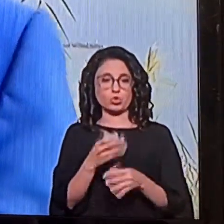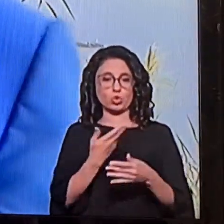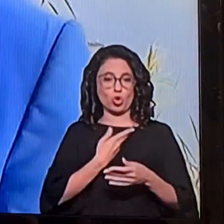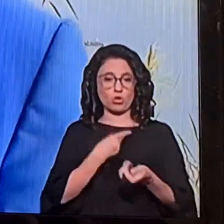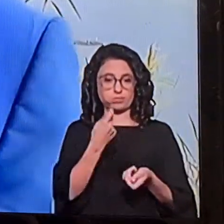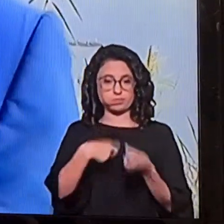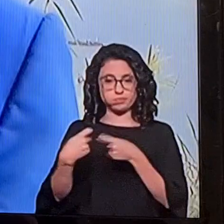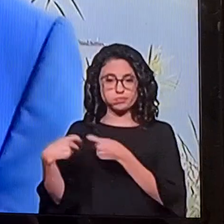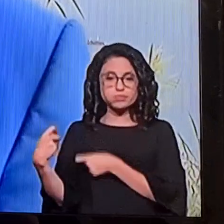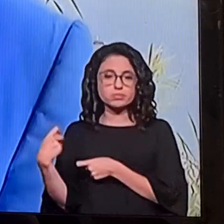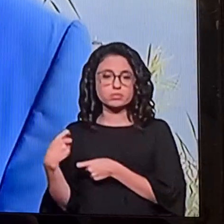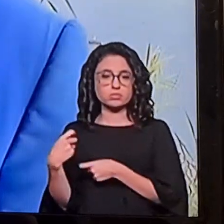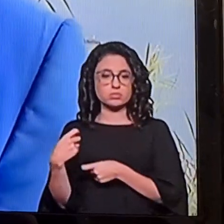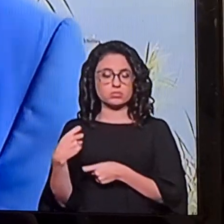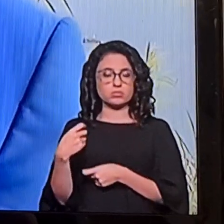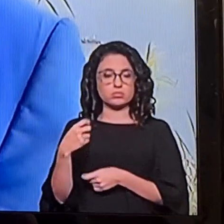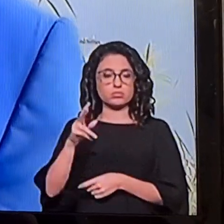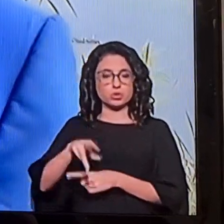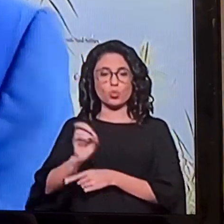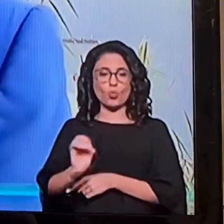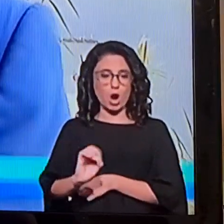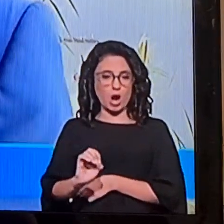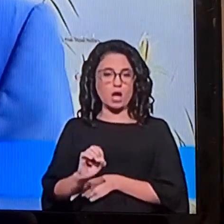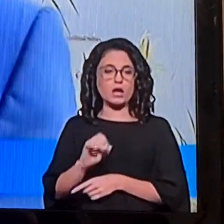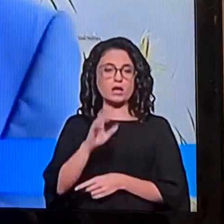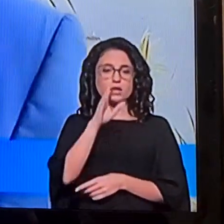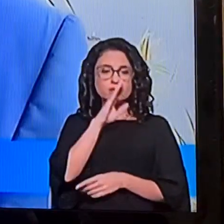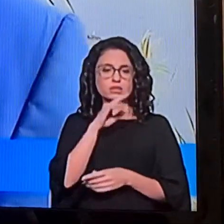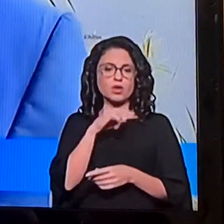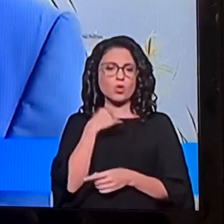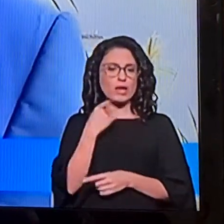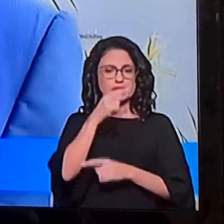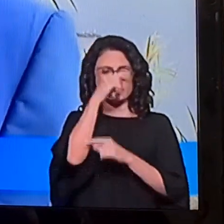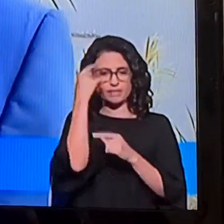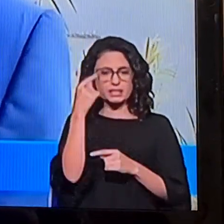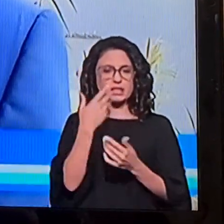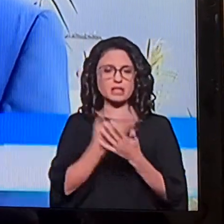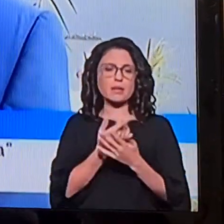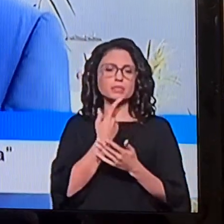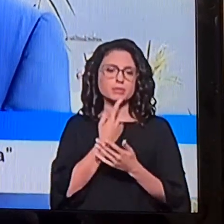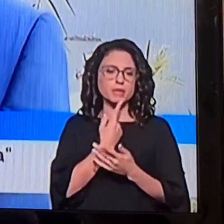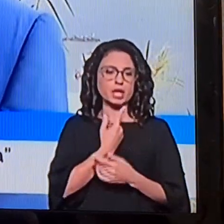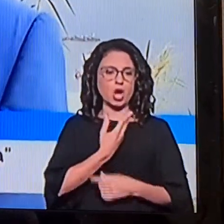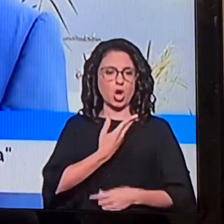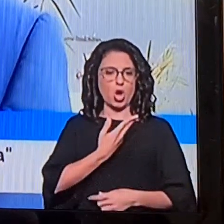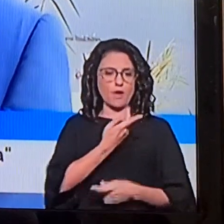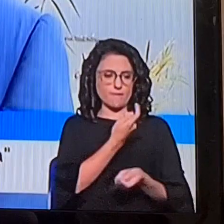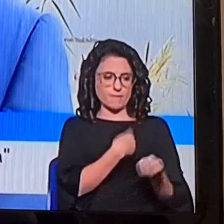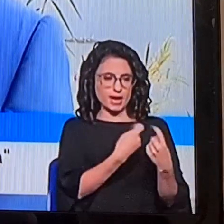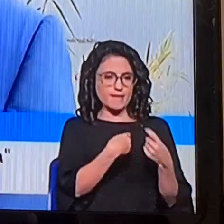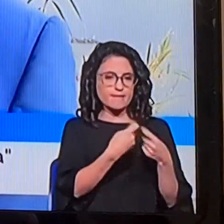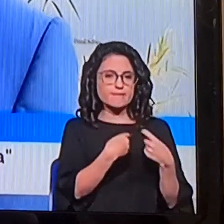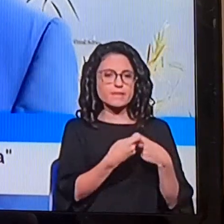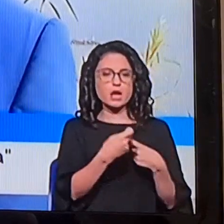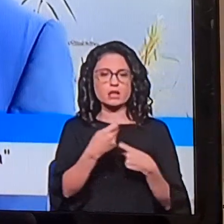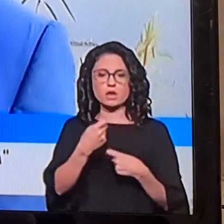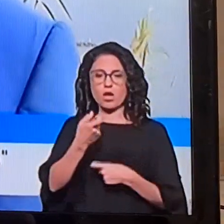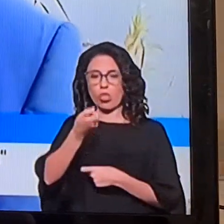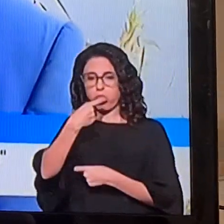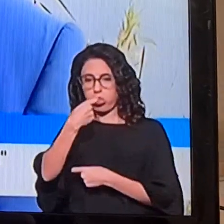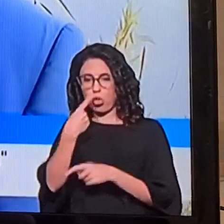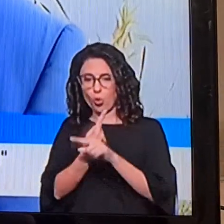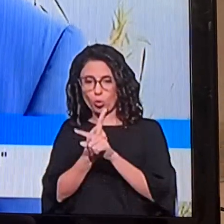de vista prático, fazer a distinção entre o consumo e o perverso tráfico, a venda destes